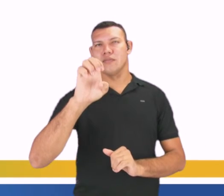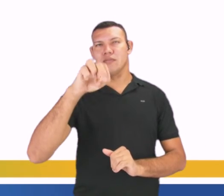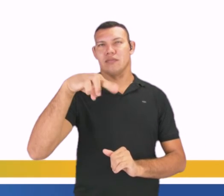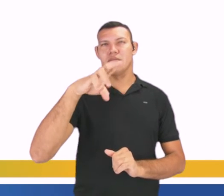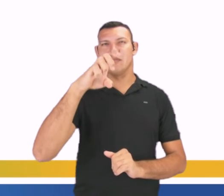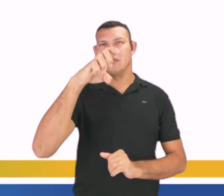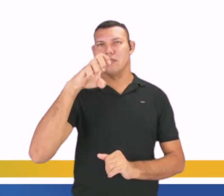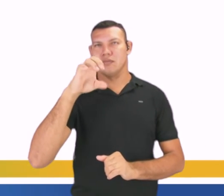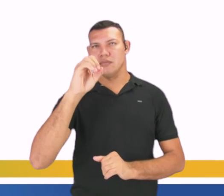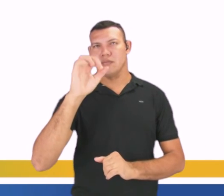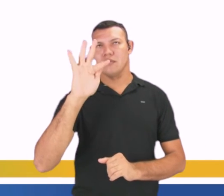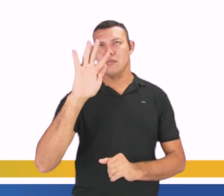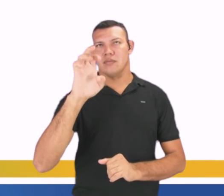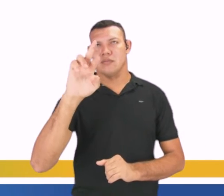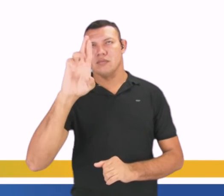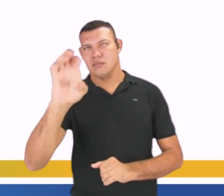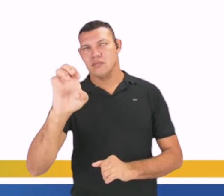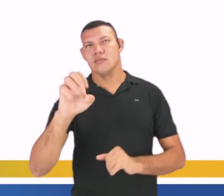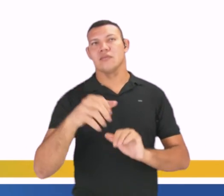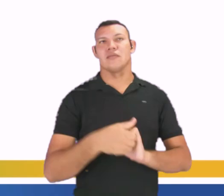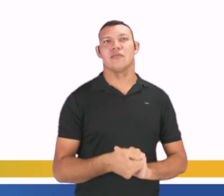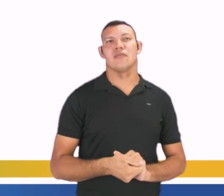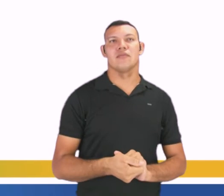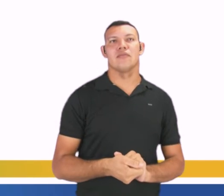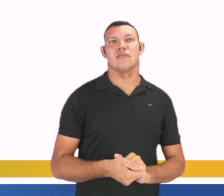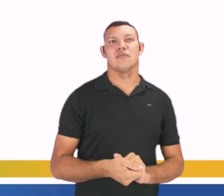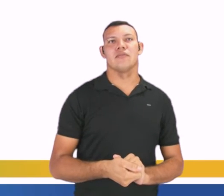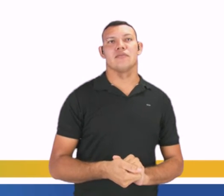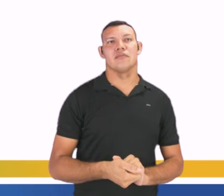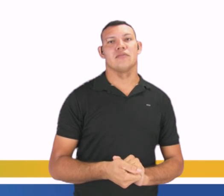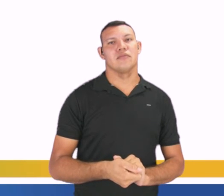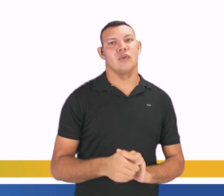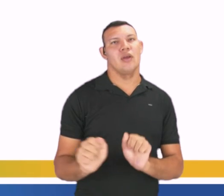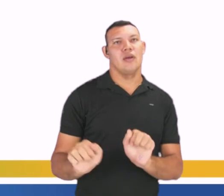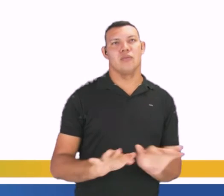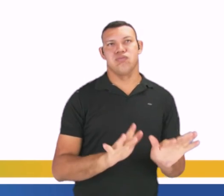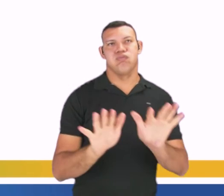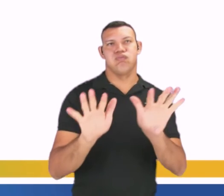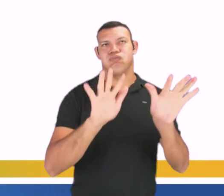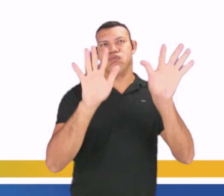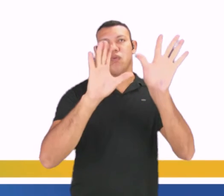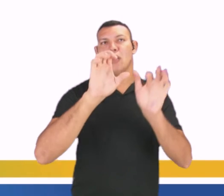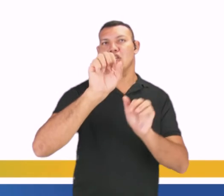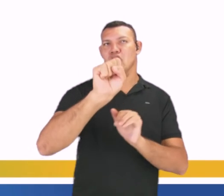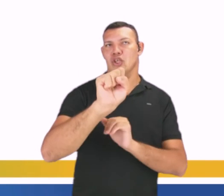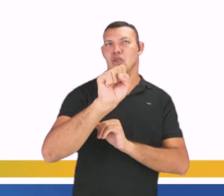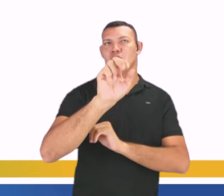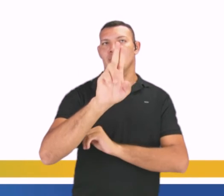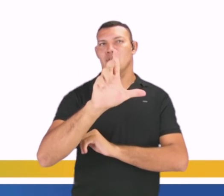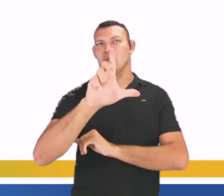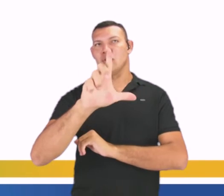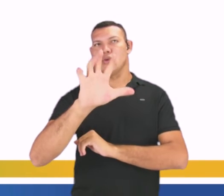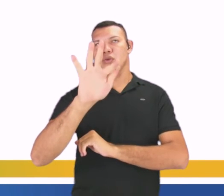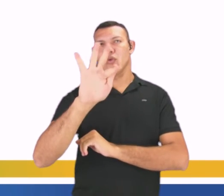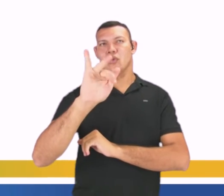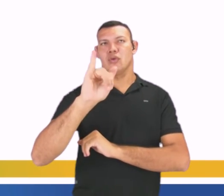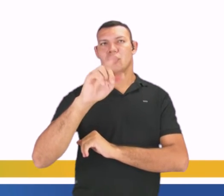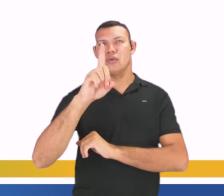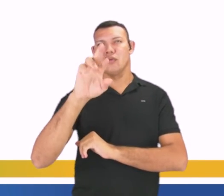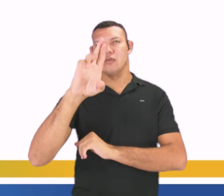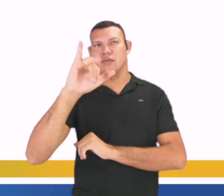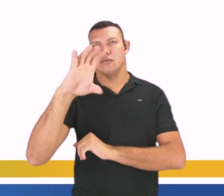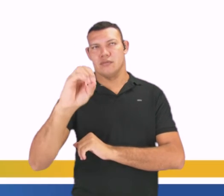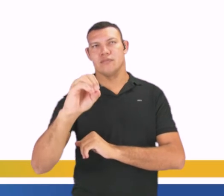O próprio enxofre ele libera o gás sulfídrico, né, que é aquele mau cheiro. E o nitrogênio ele